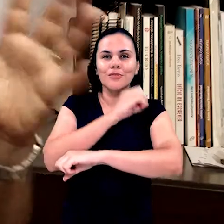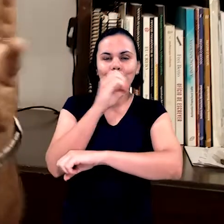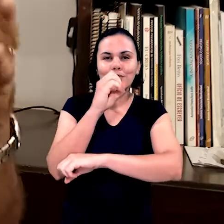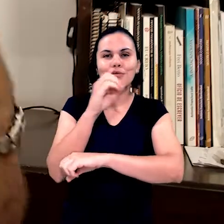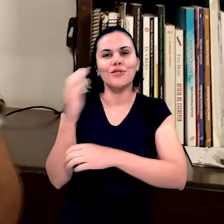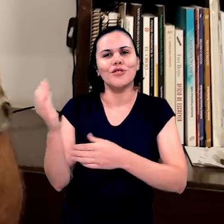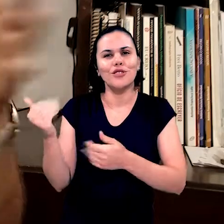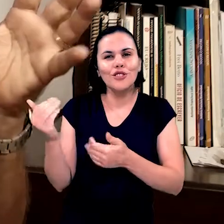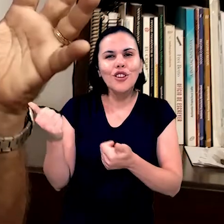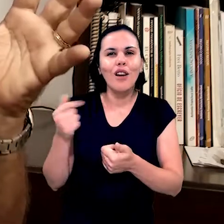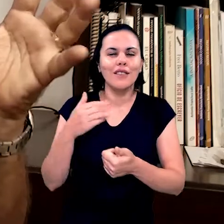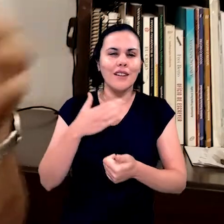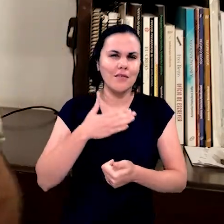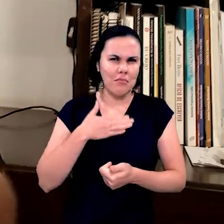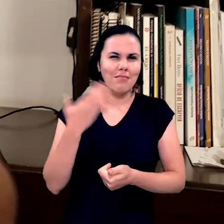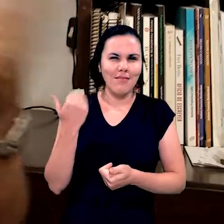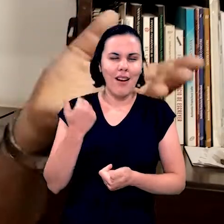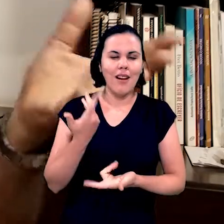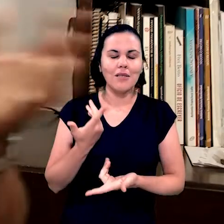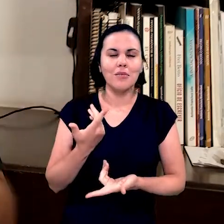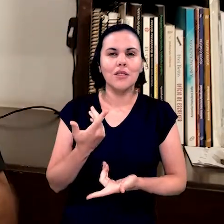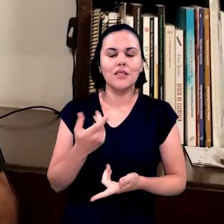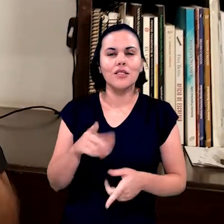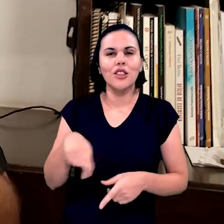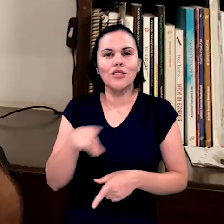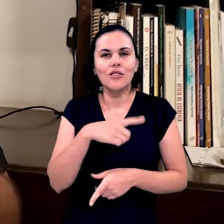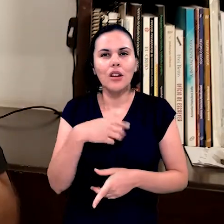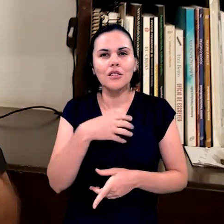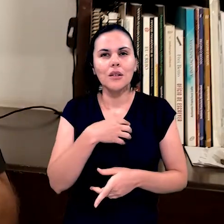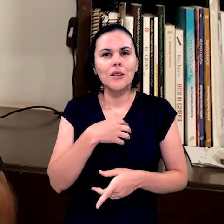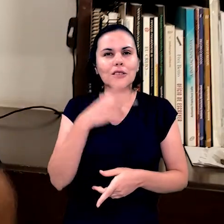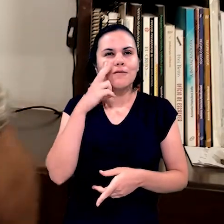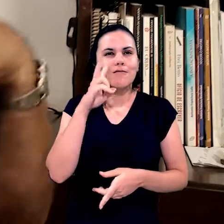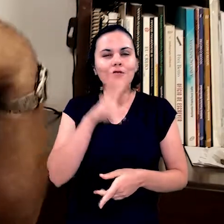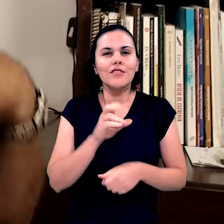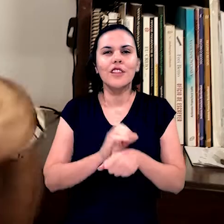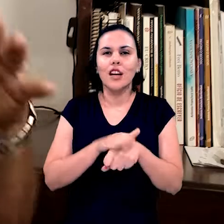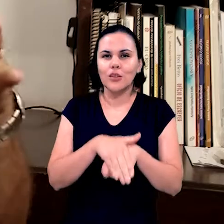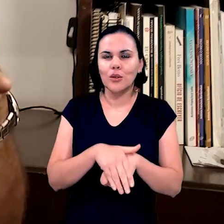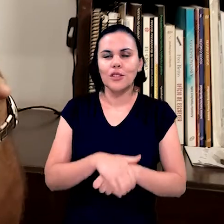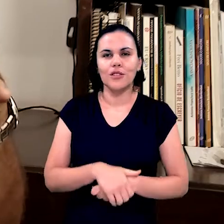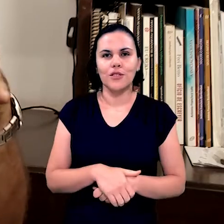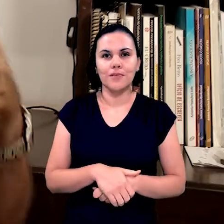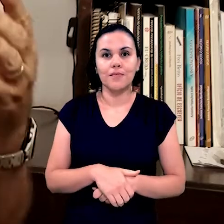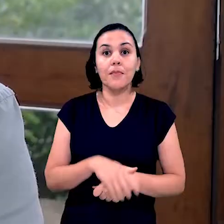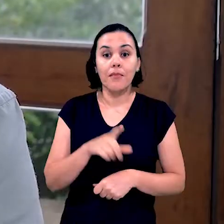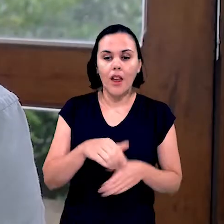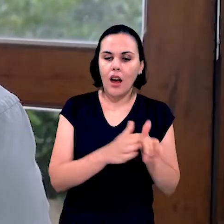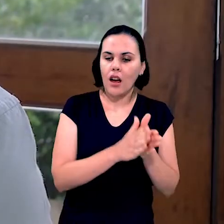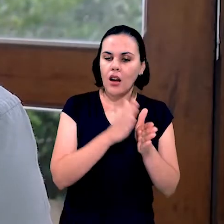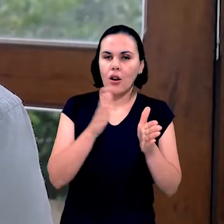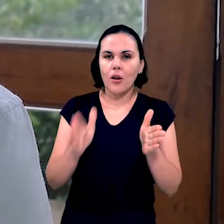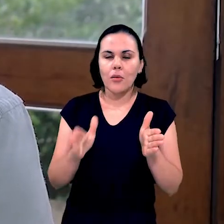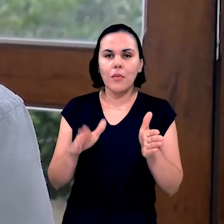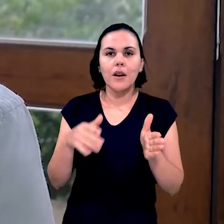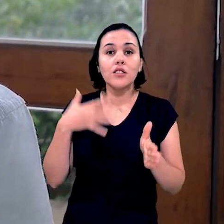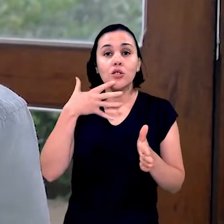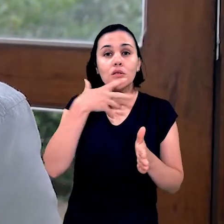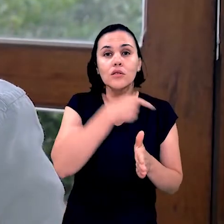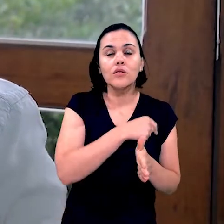nascer. Era um momento também da juventude, na minha época, era um momento que a gente passava a noite lá, como já disse. É o momento que